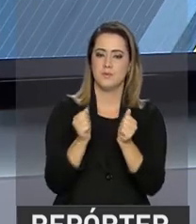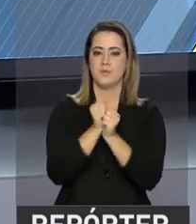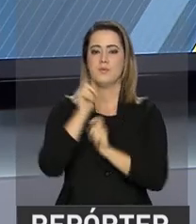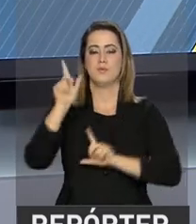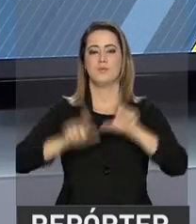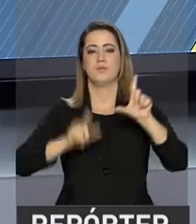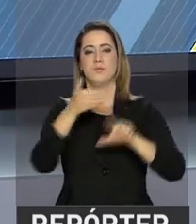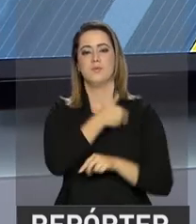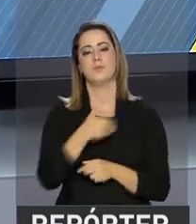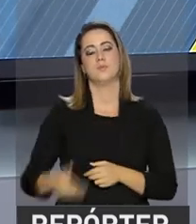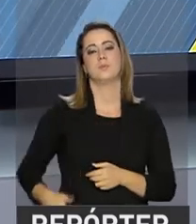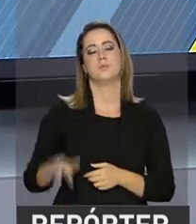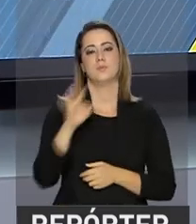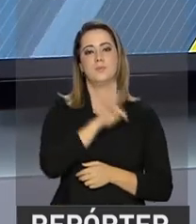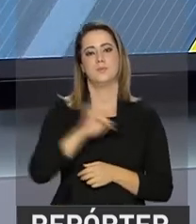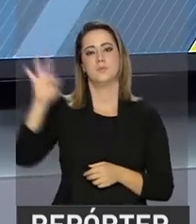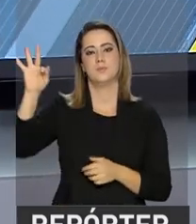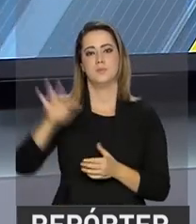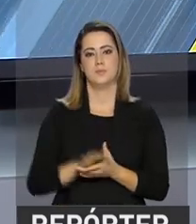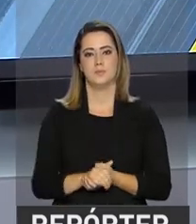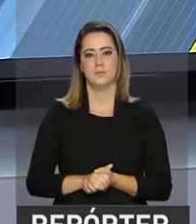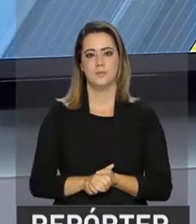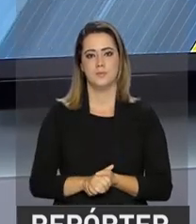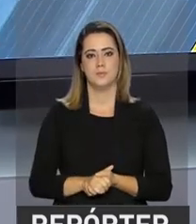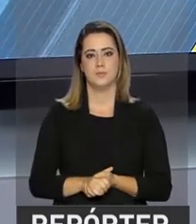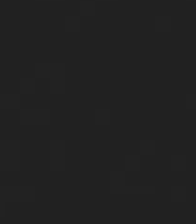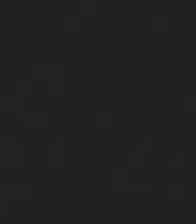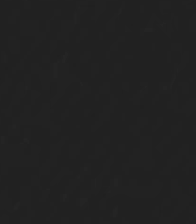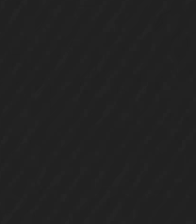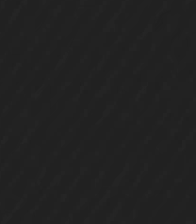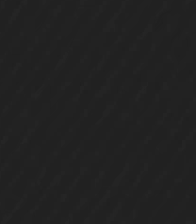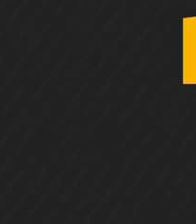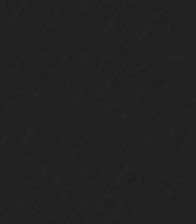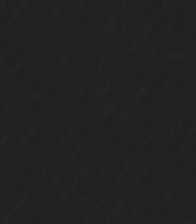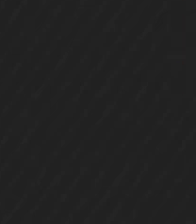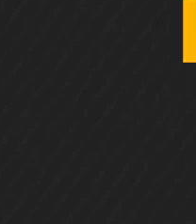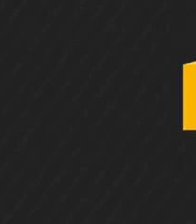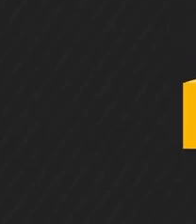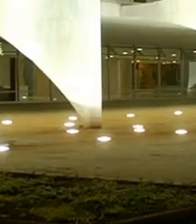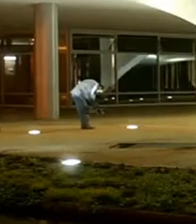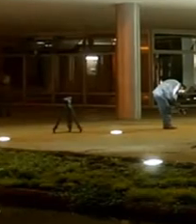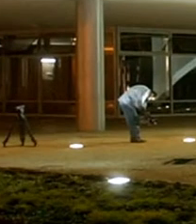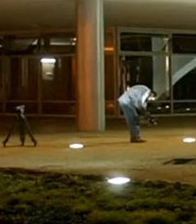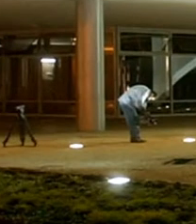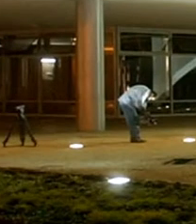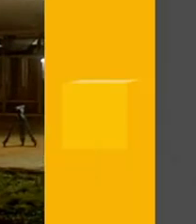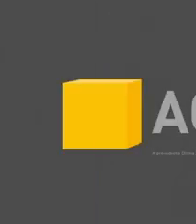e continue com a gente na NBR, a TV do Governo Federal.